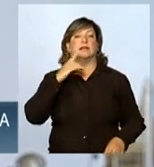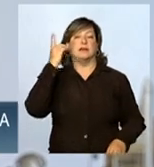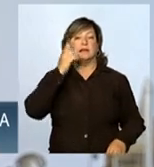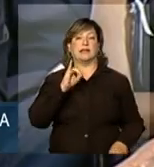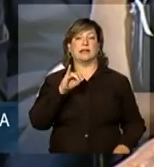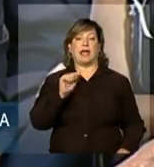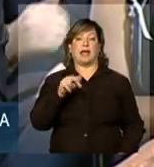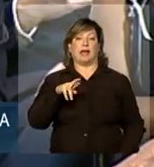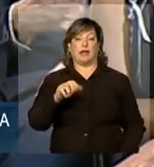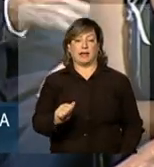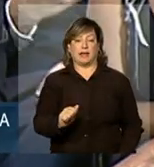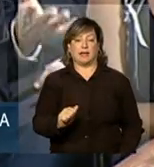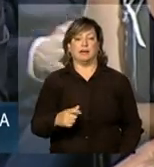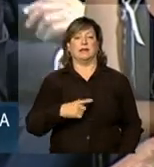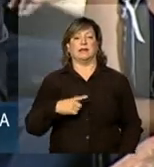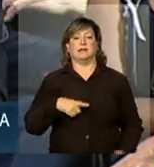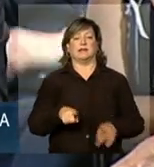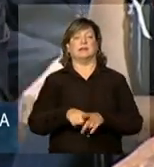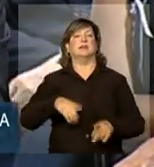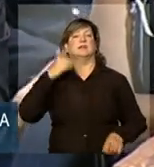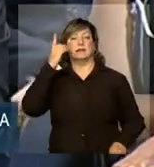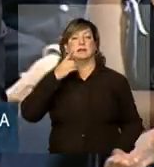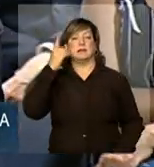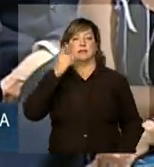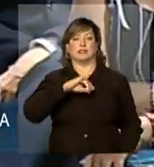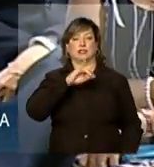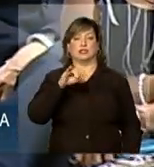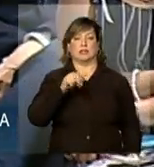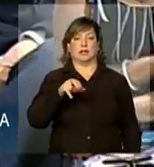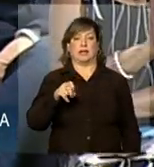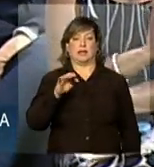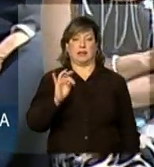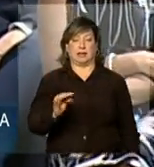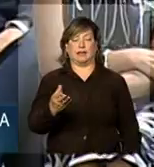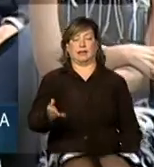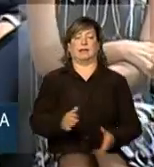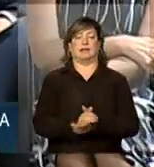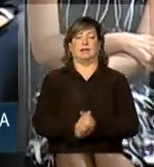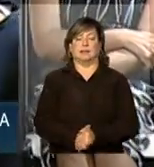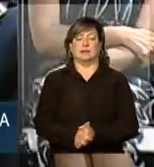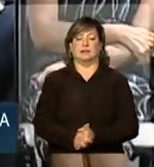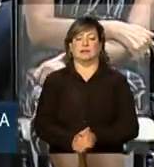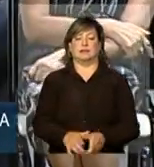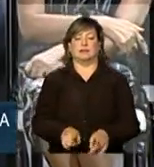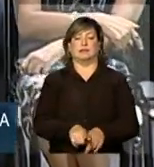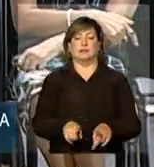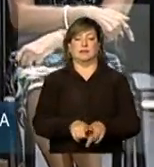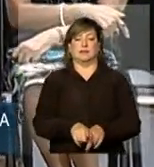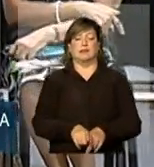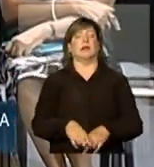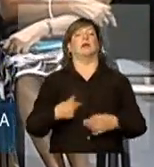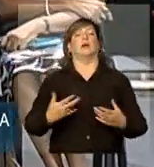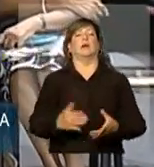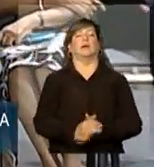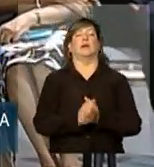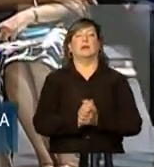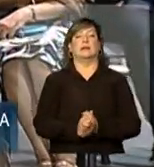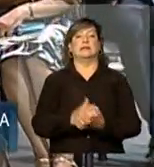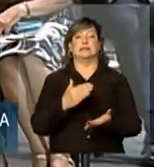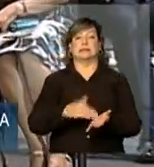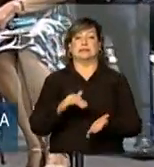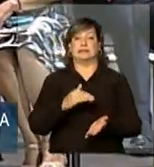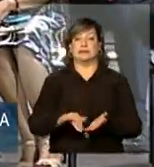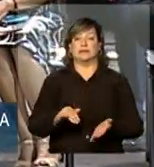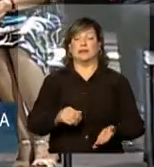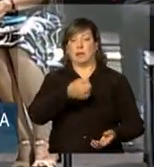Yara Bernardi e a deputada Janete Pietá. Queria cumprimentar os secretários